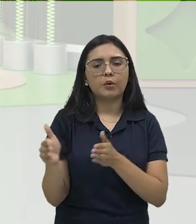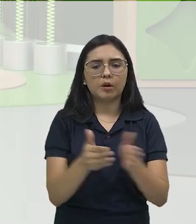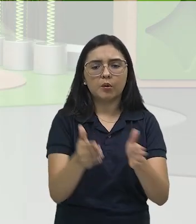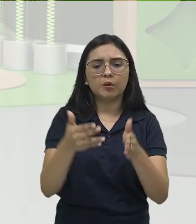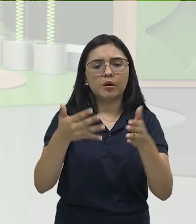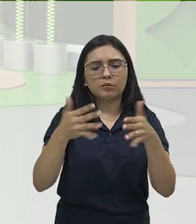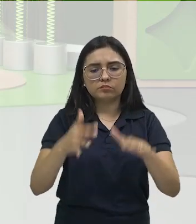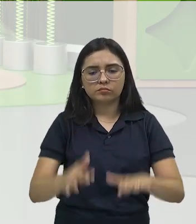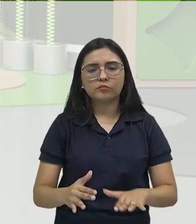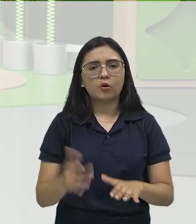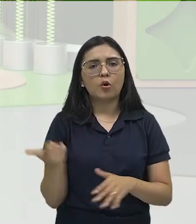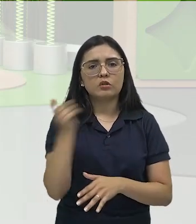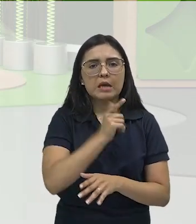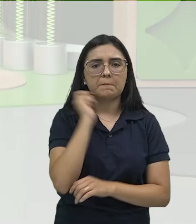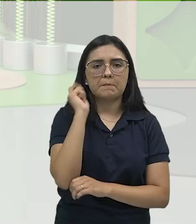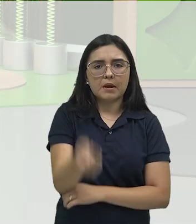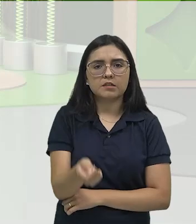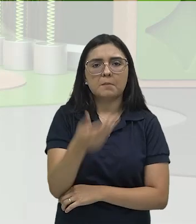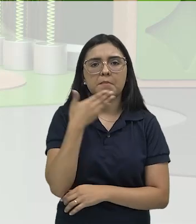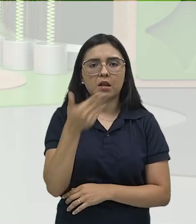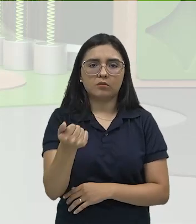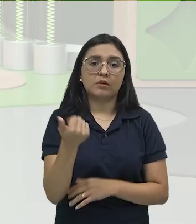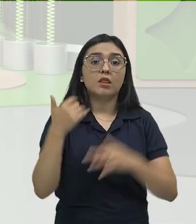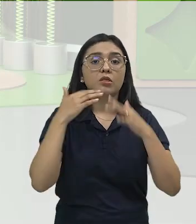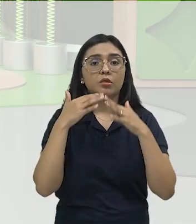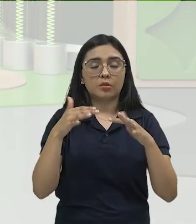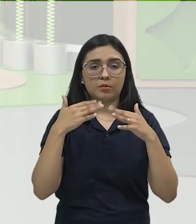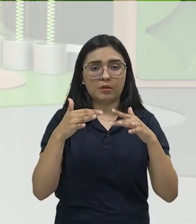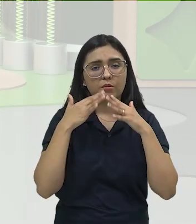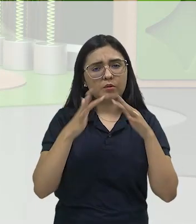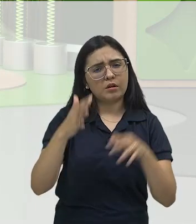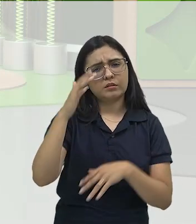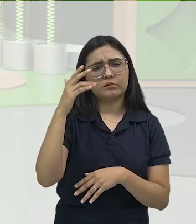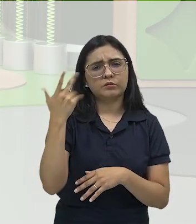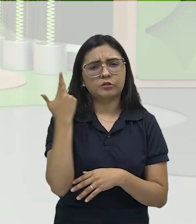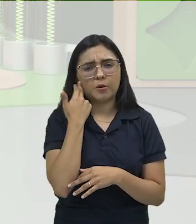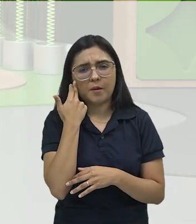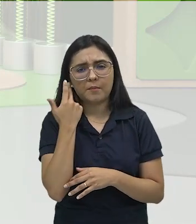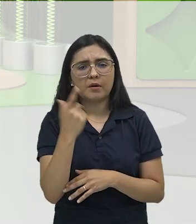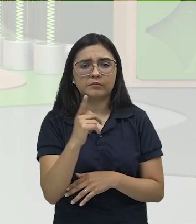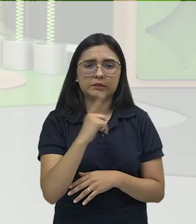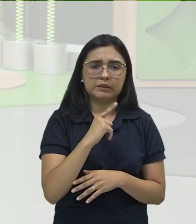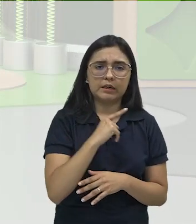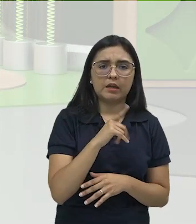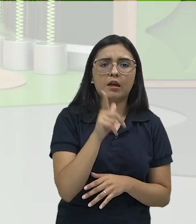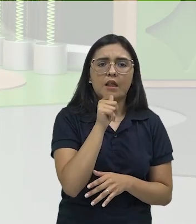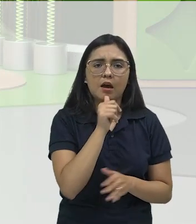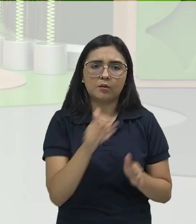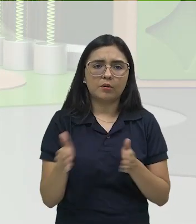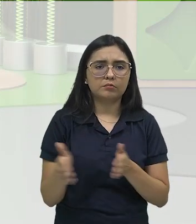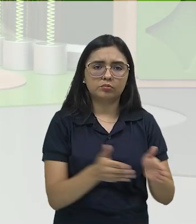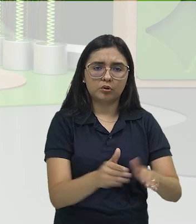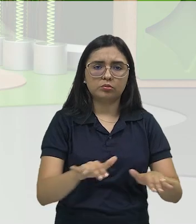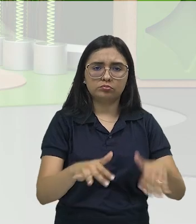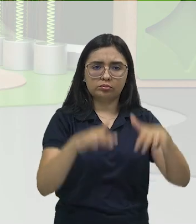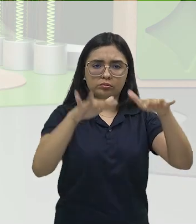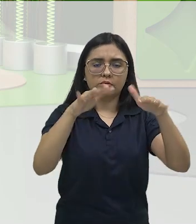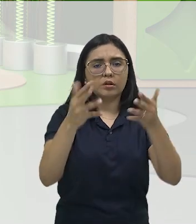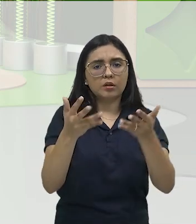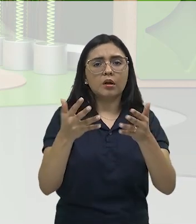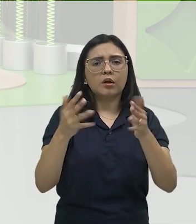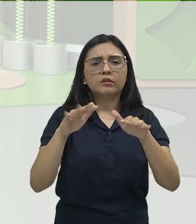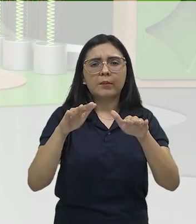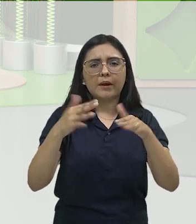melhor, certo? Isso é normal. Ter sempre essa cheia e essa seca todos os anos. O que não